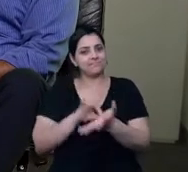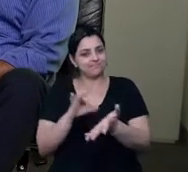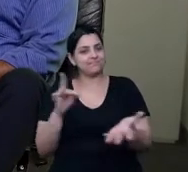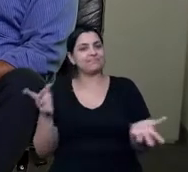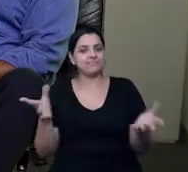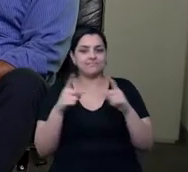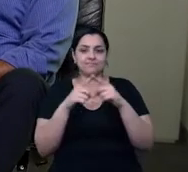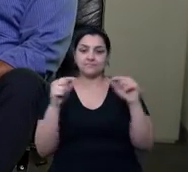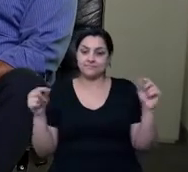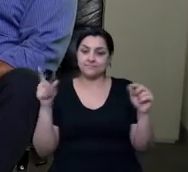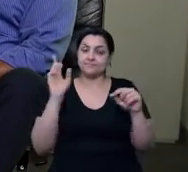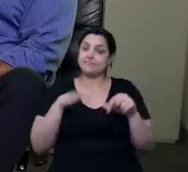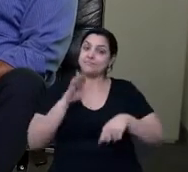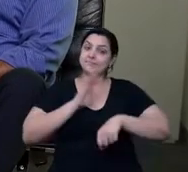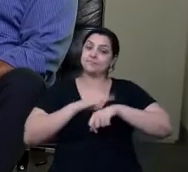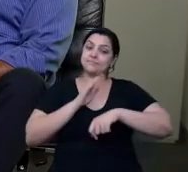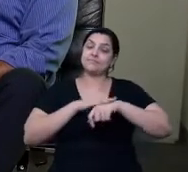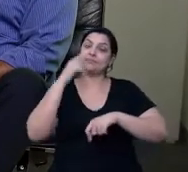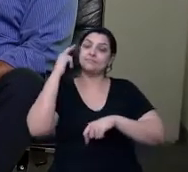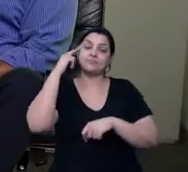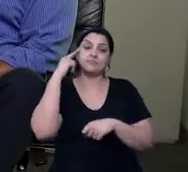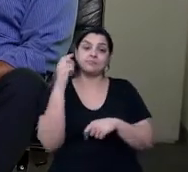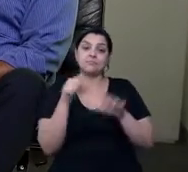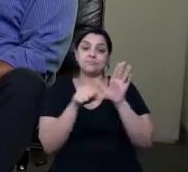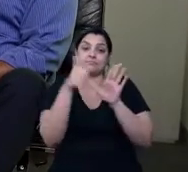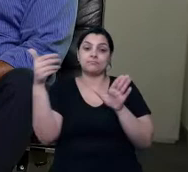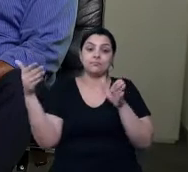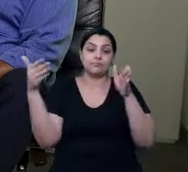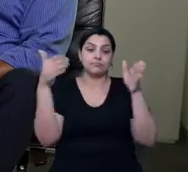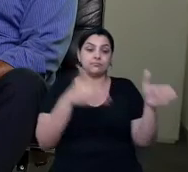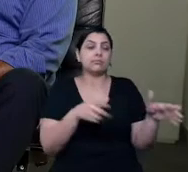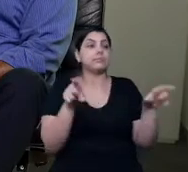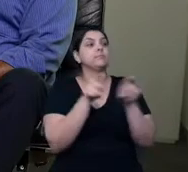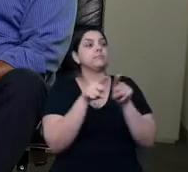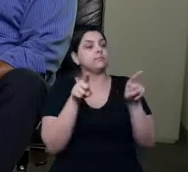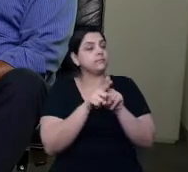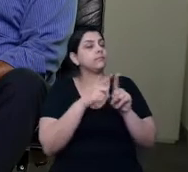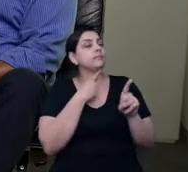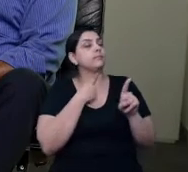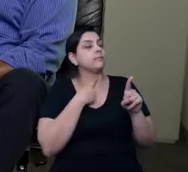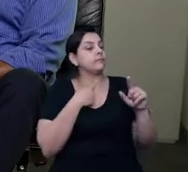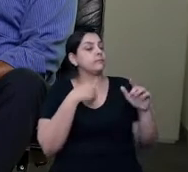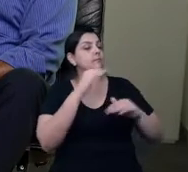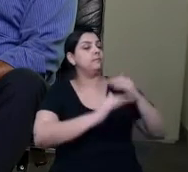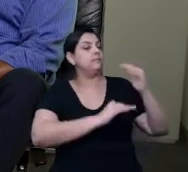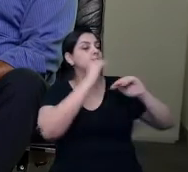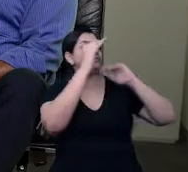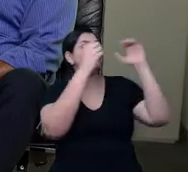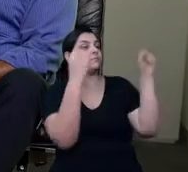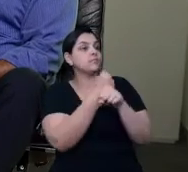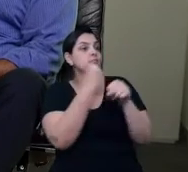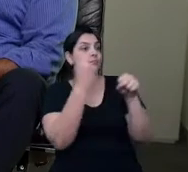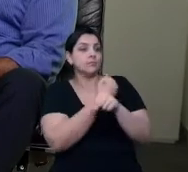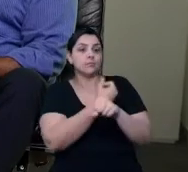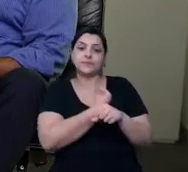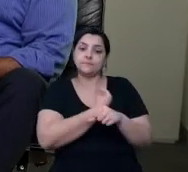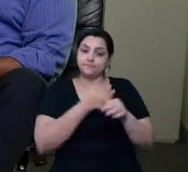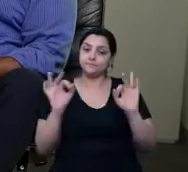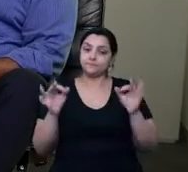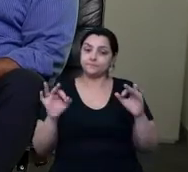de um sonho, os primeiros que vieram para cá tinham também esse sonho de construir uma vida aqui, e a